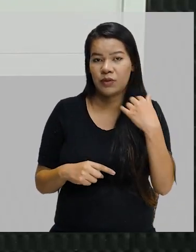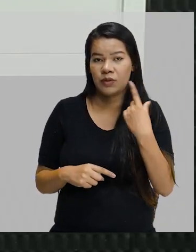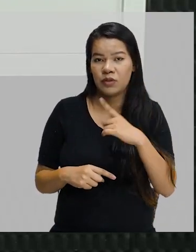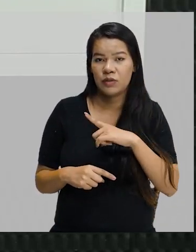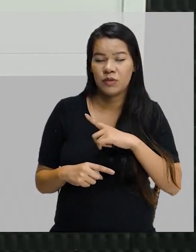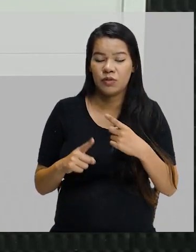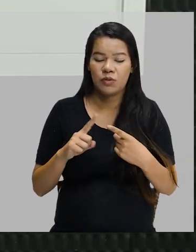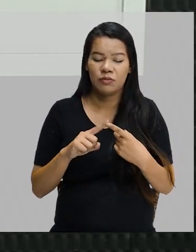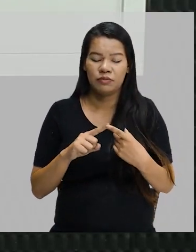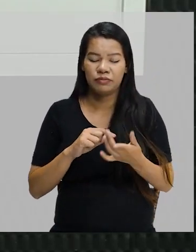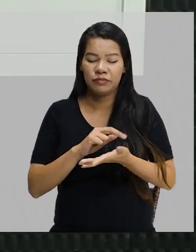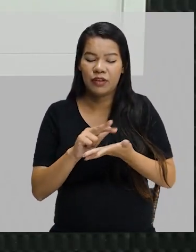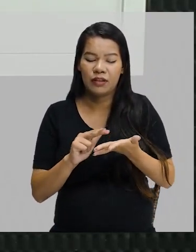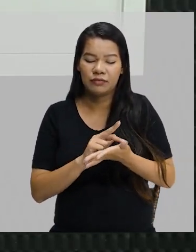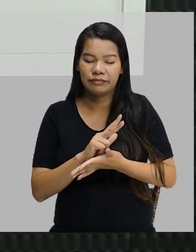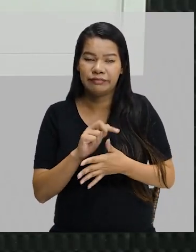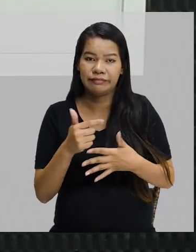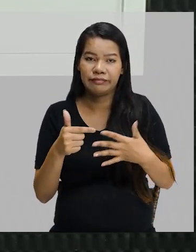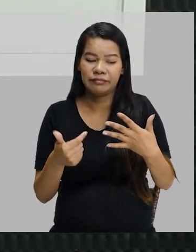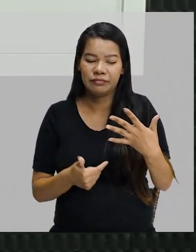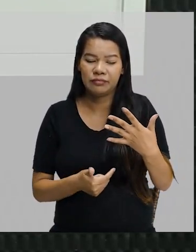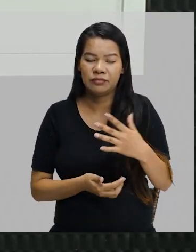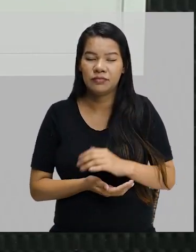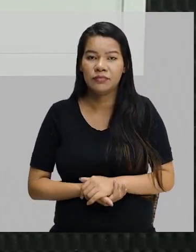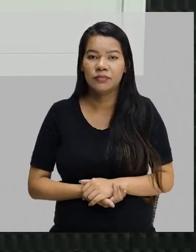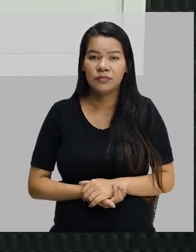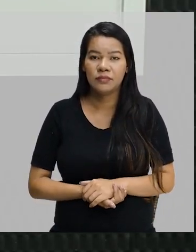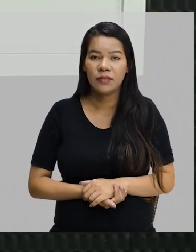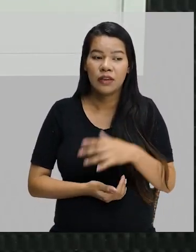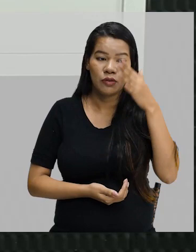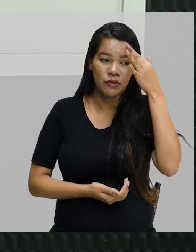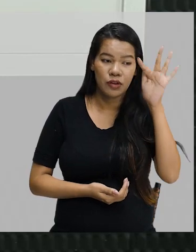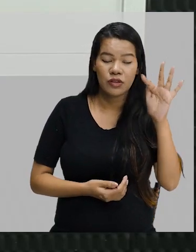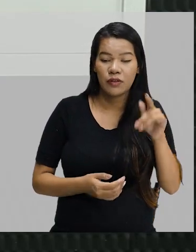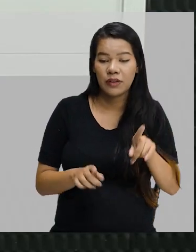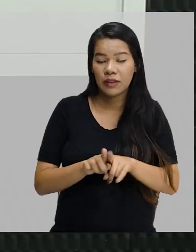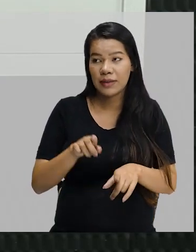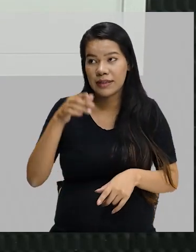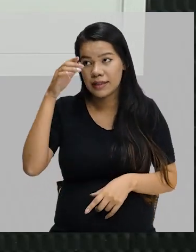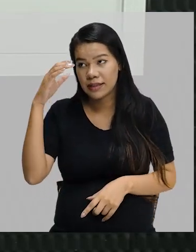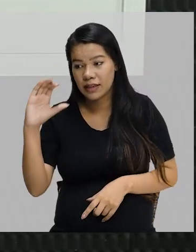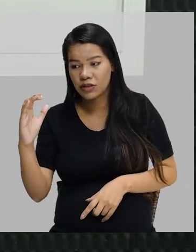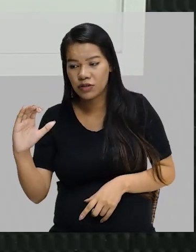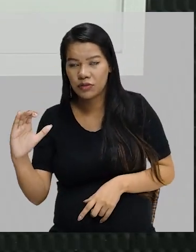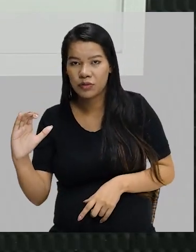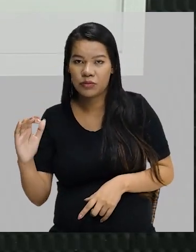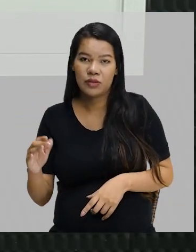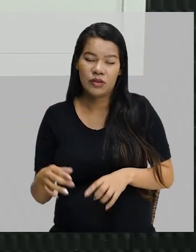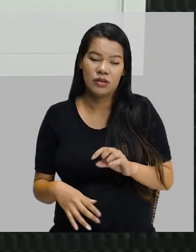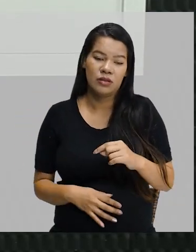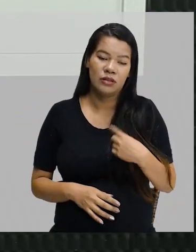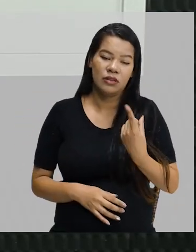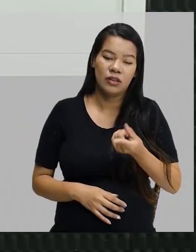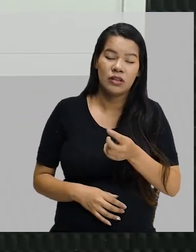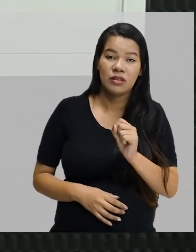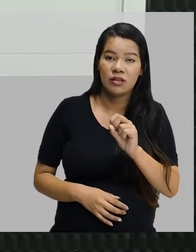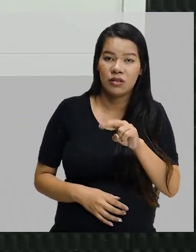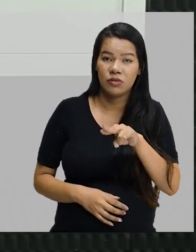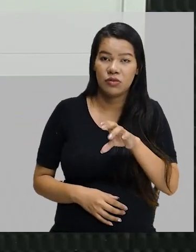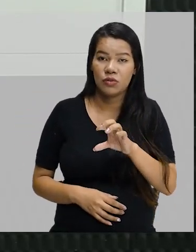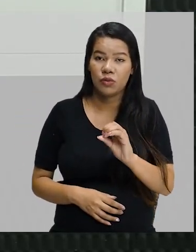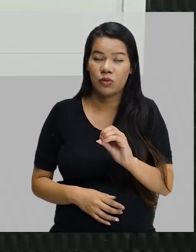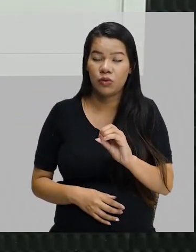essas características. Tanto da filosofia como da ciência. Olha que coisa legal. Então meu filho vai lá, dá um Gonçalves Diazinho,